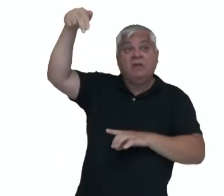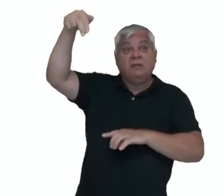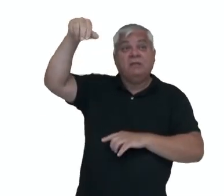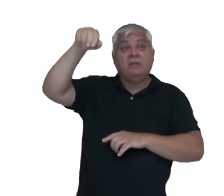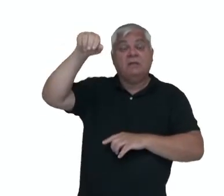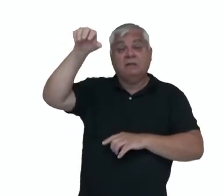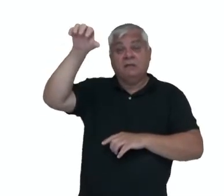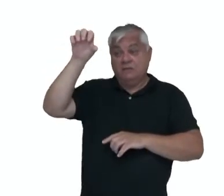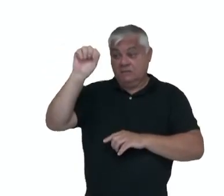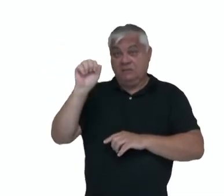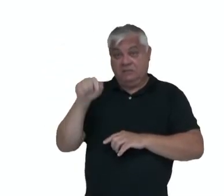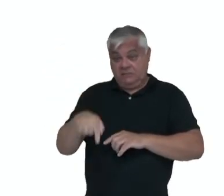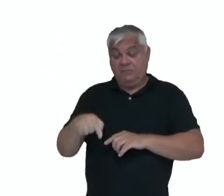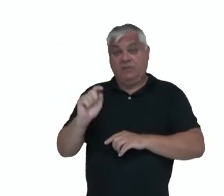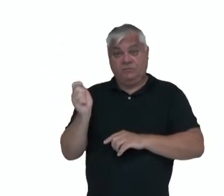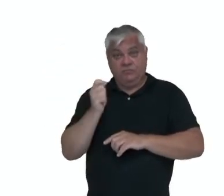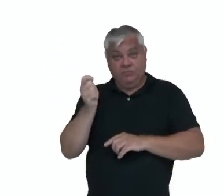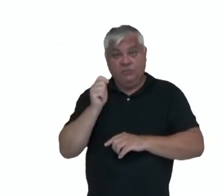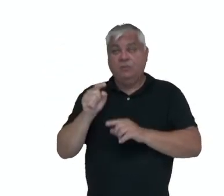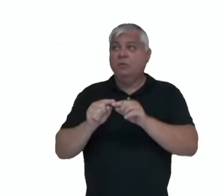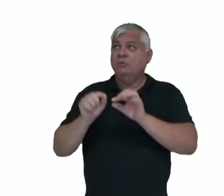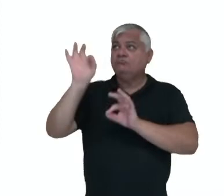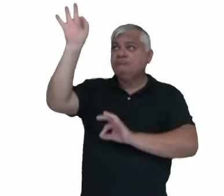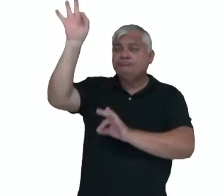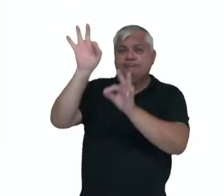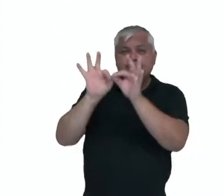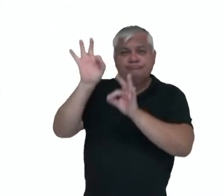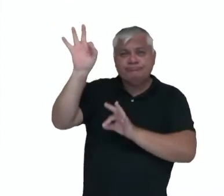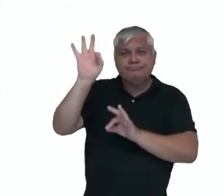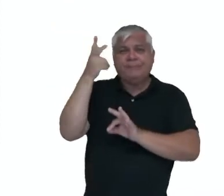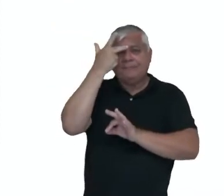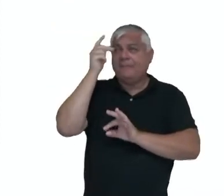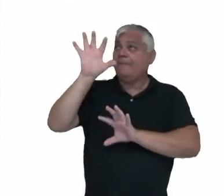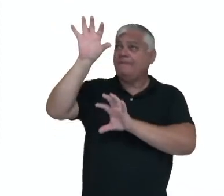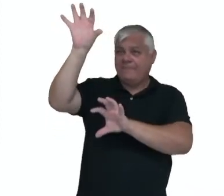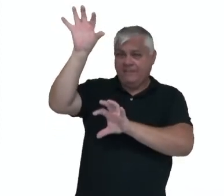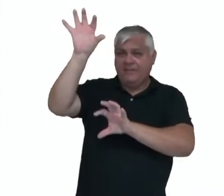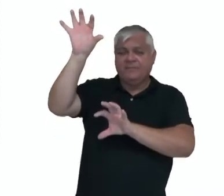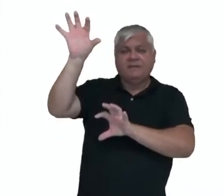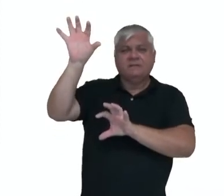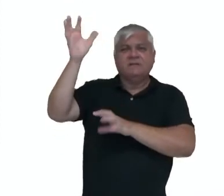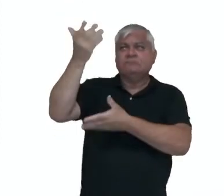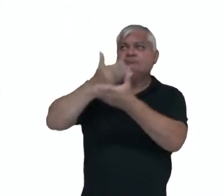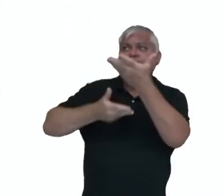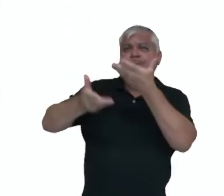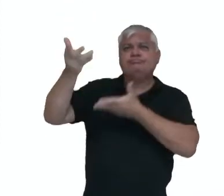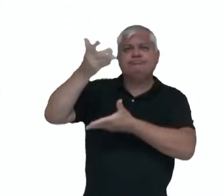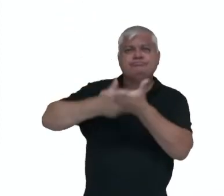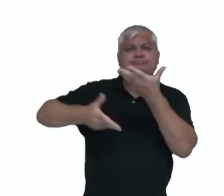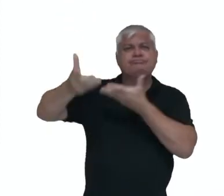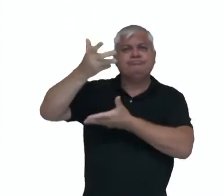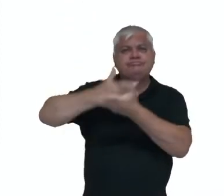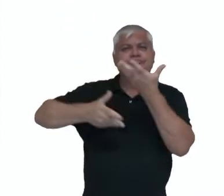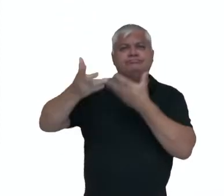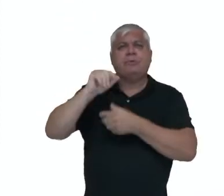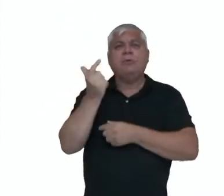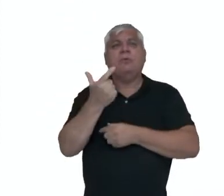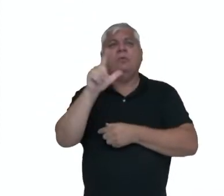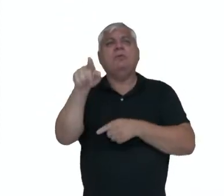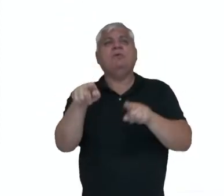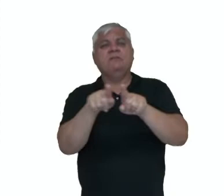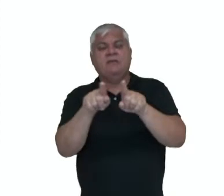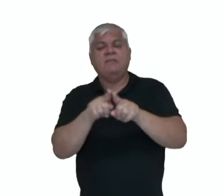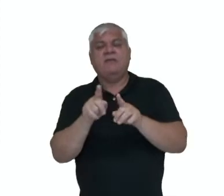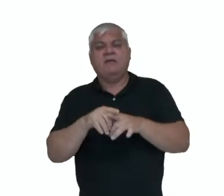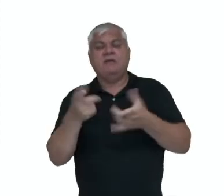região mineradora. Os habitantes dessa região consumiam amplamente produtos de outros locais. As mulas